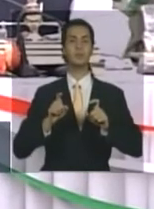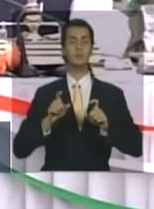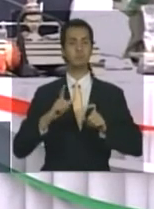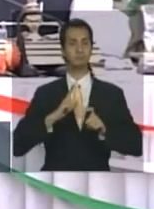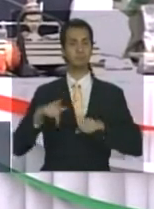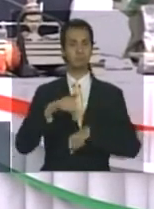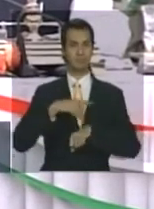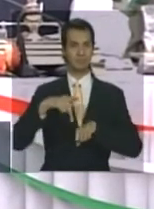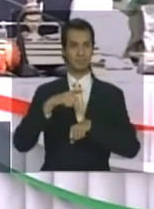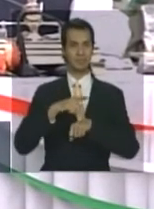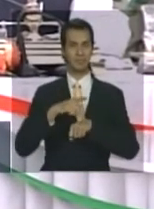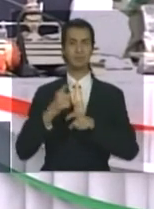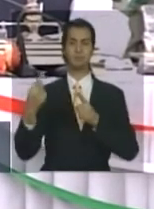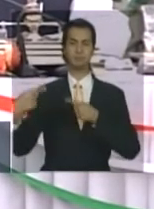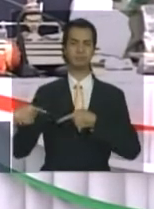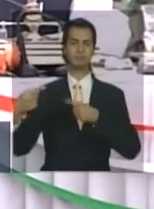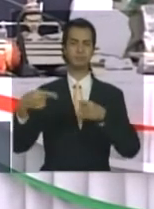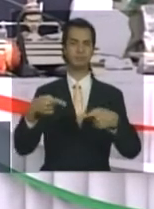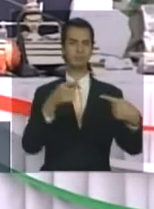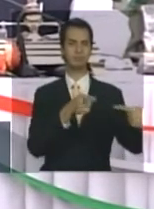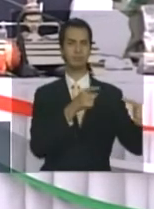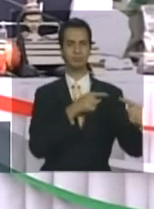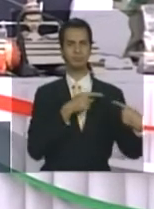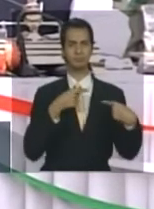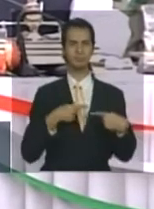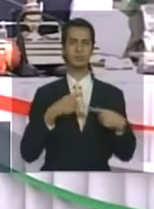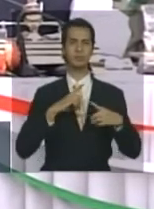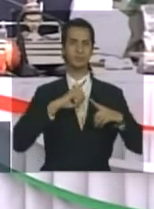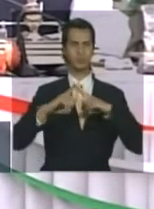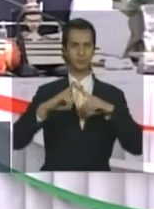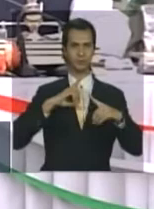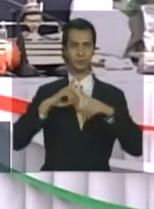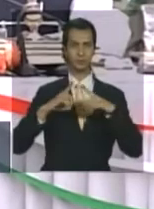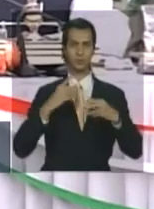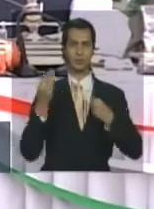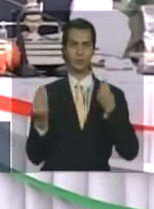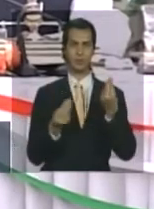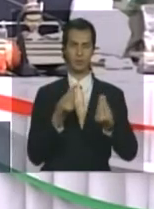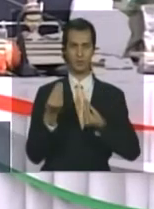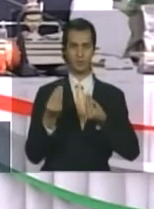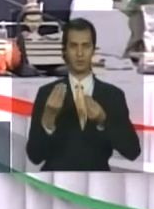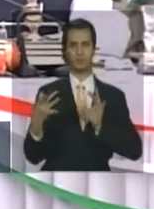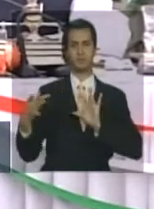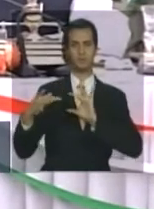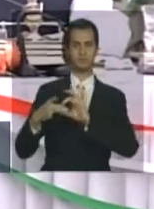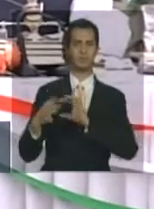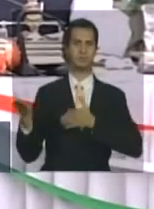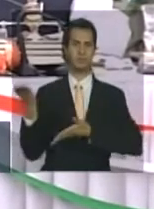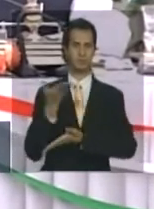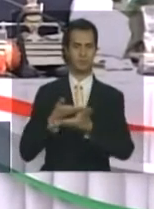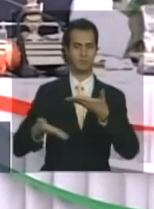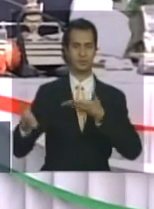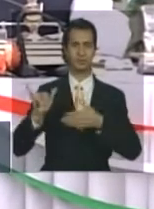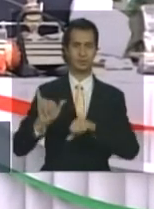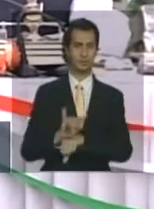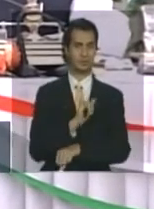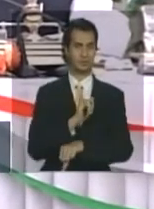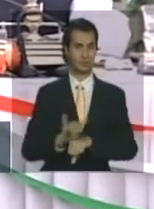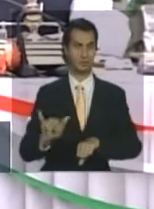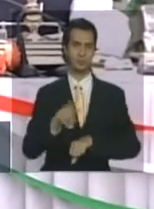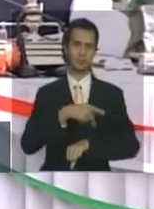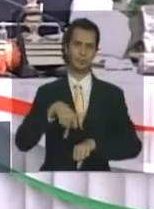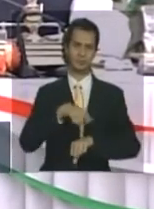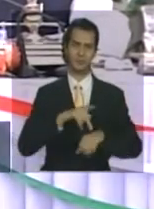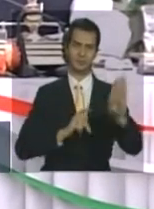excelentes conversações sobre a relação estratégica entre o Brasil e a Índia. During our bilateral talks,